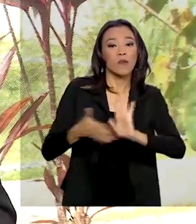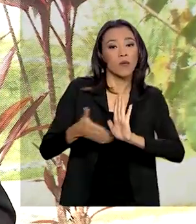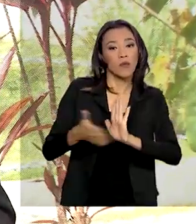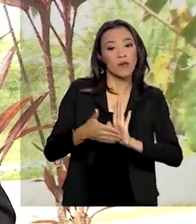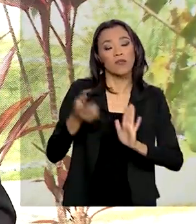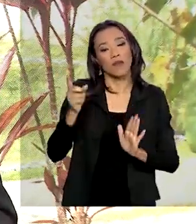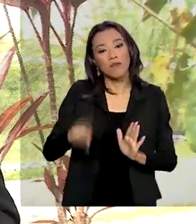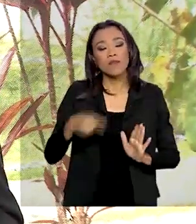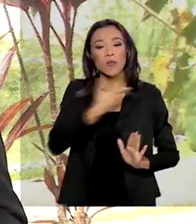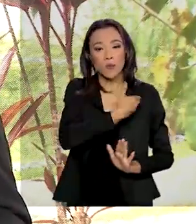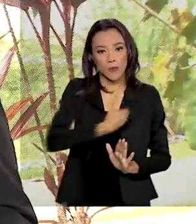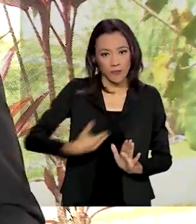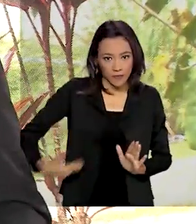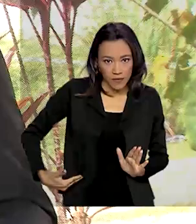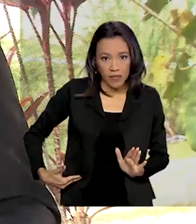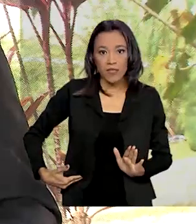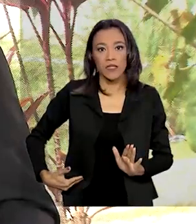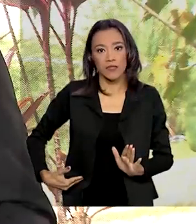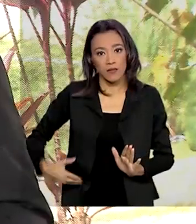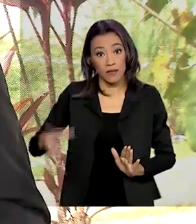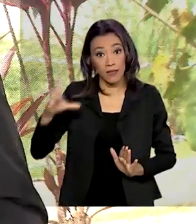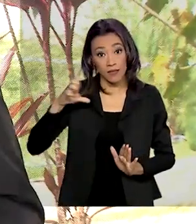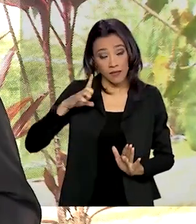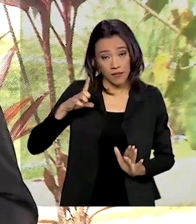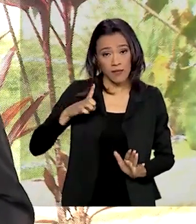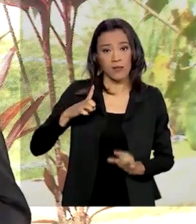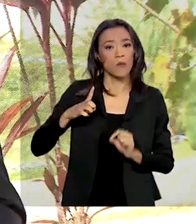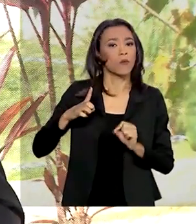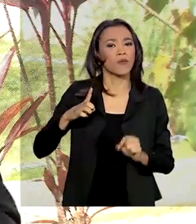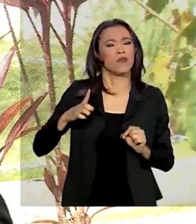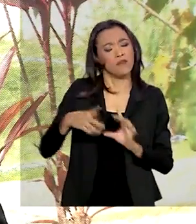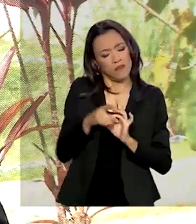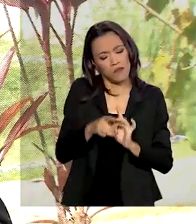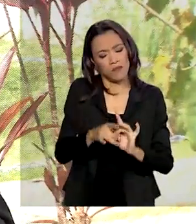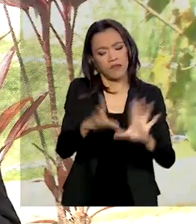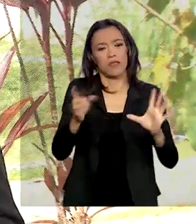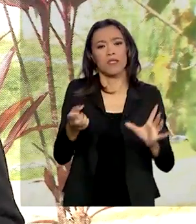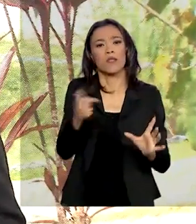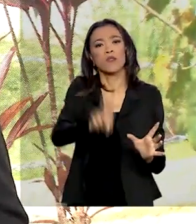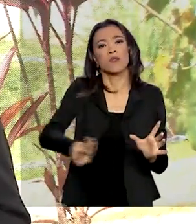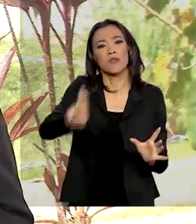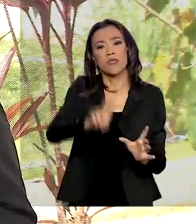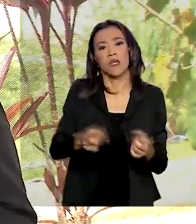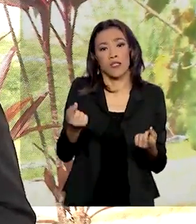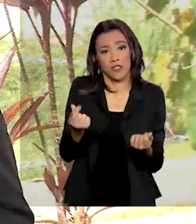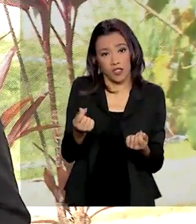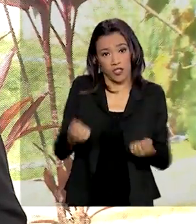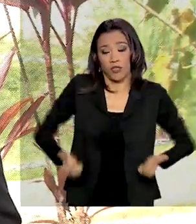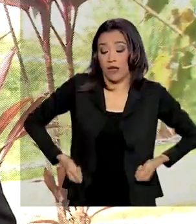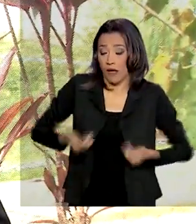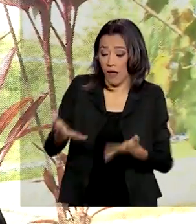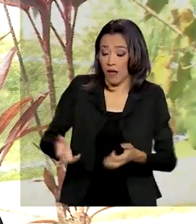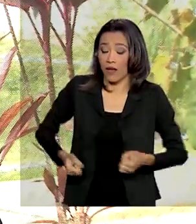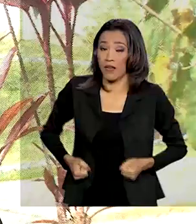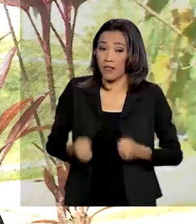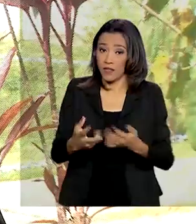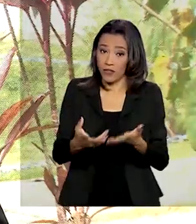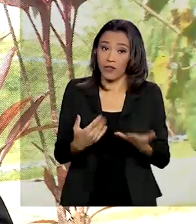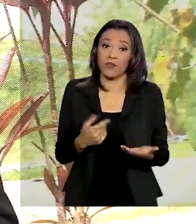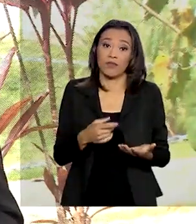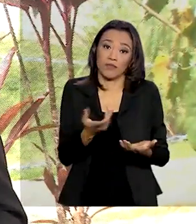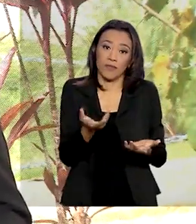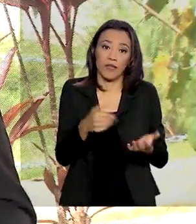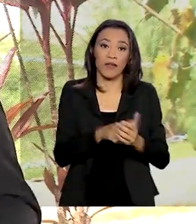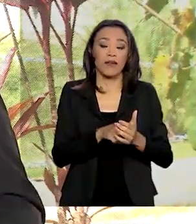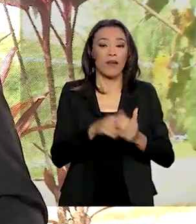para que o governo tenha permissão de fazer gastos, além do previsto na meta fiscal para este